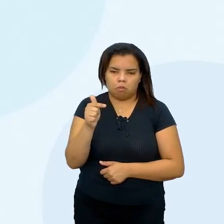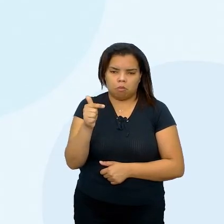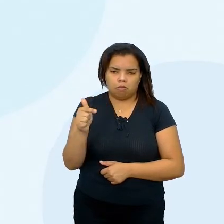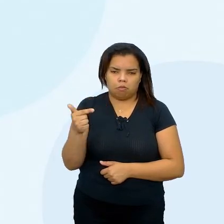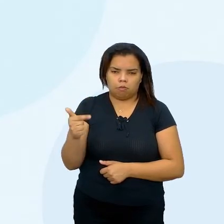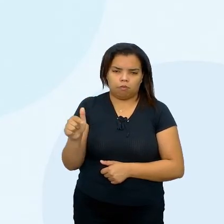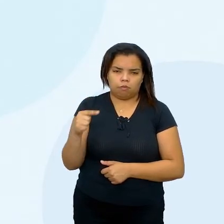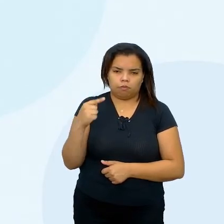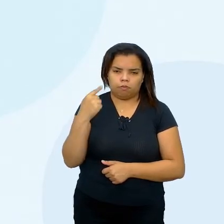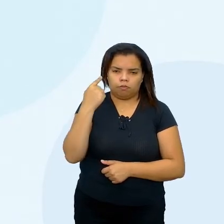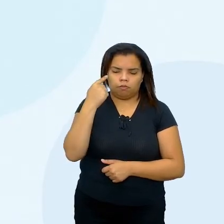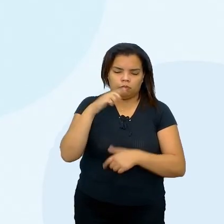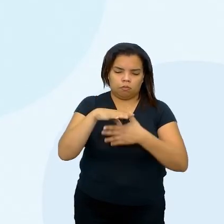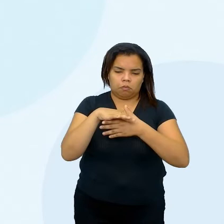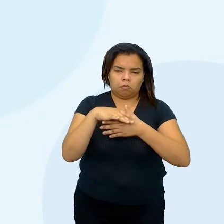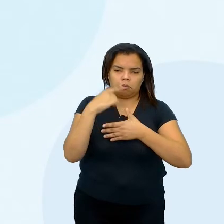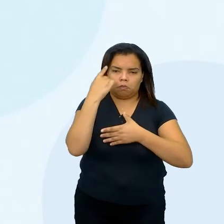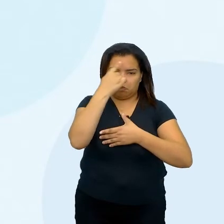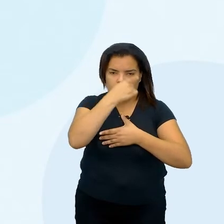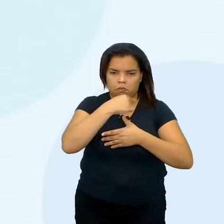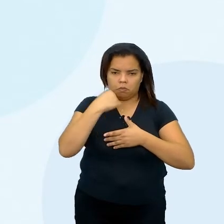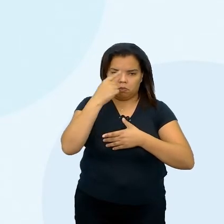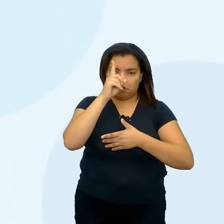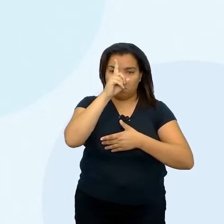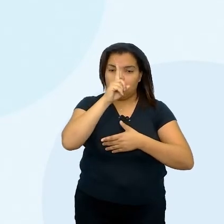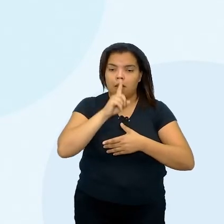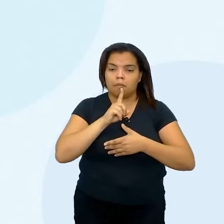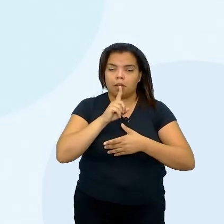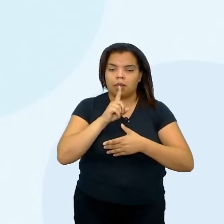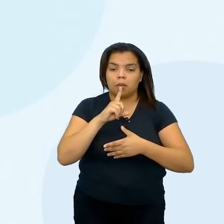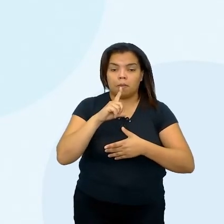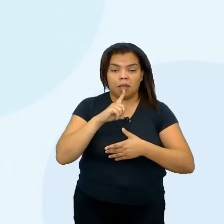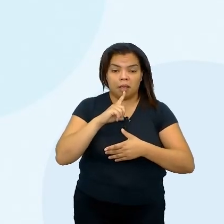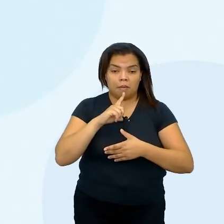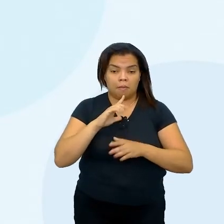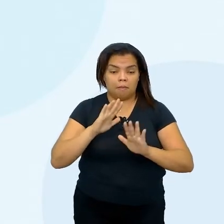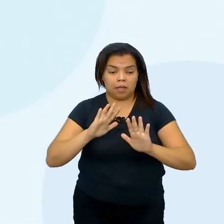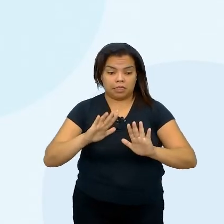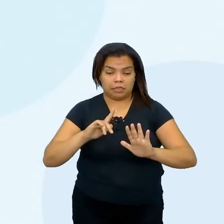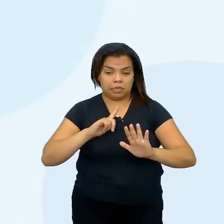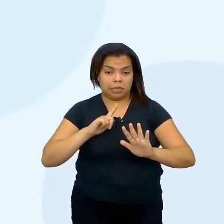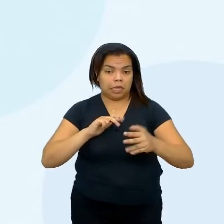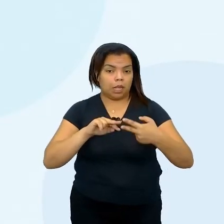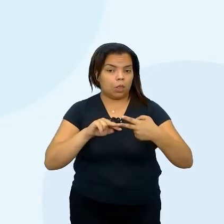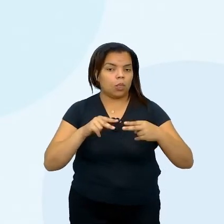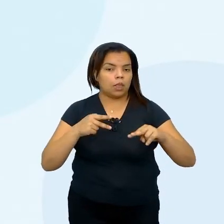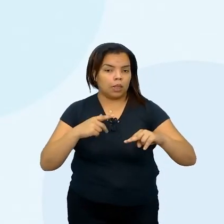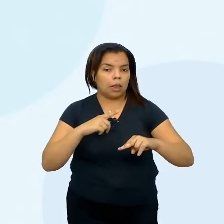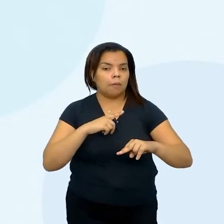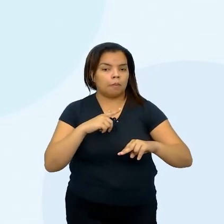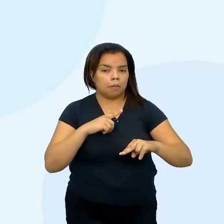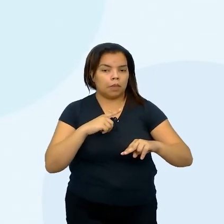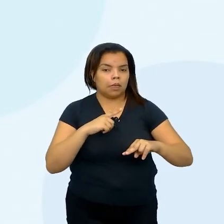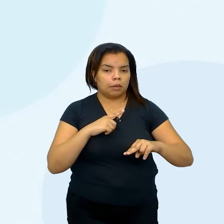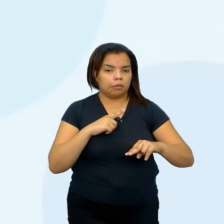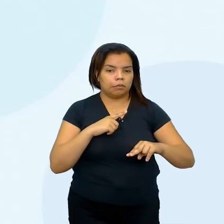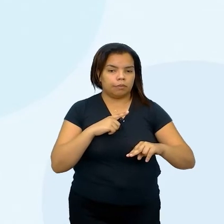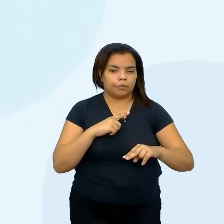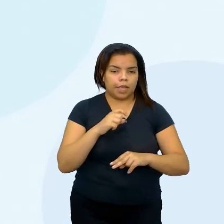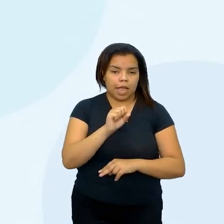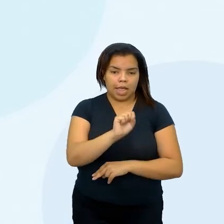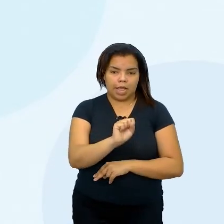mas carrega o gene, o alelo para a anemia falciforme. E aqui eu tenho